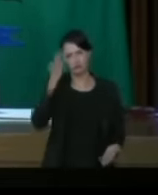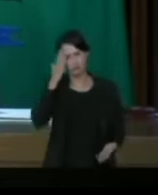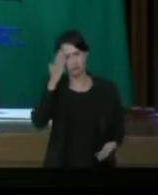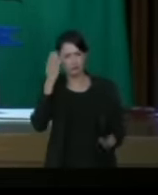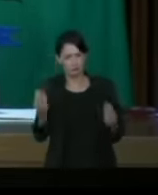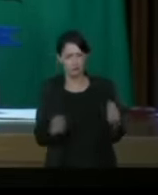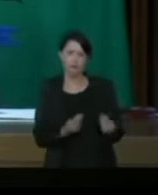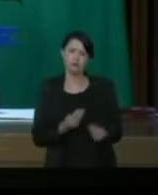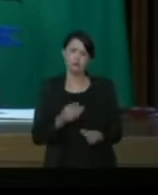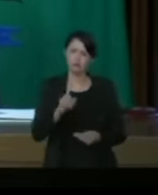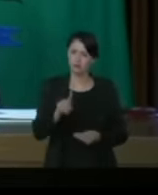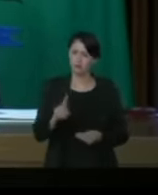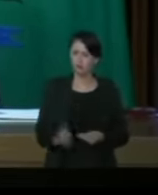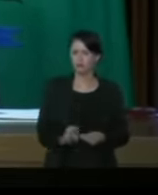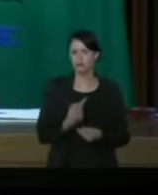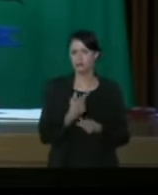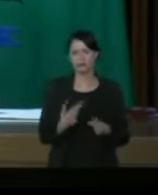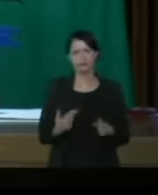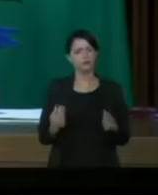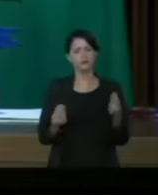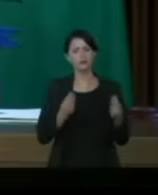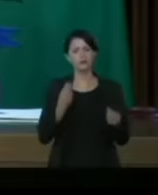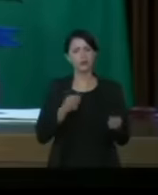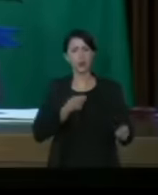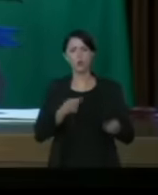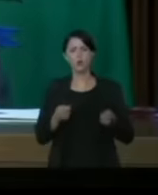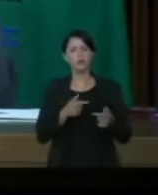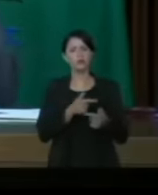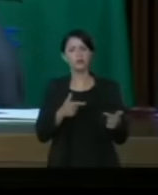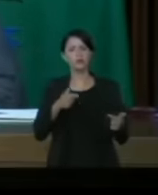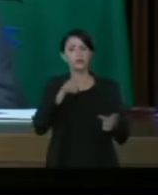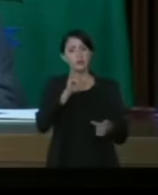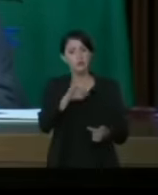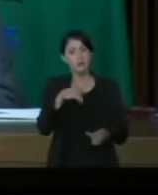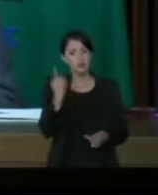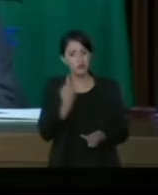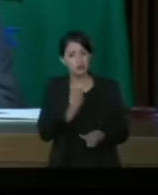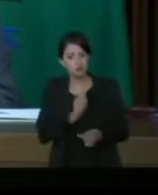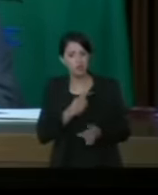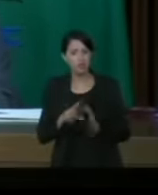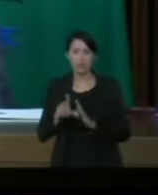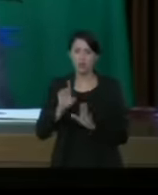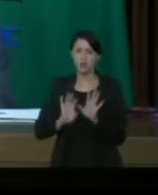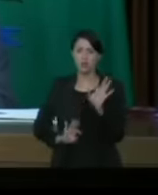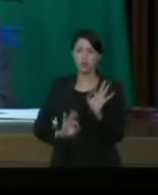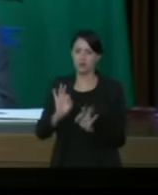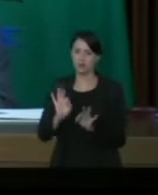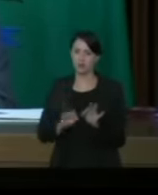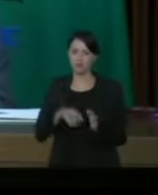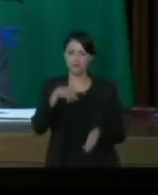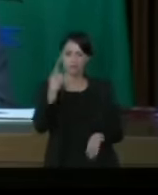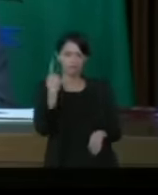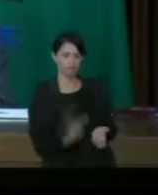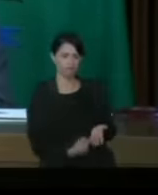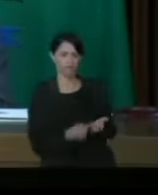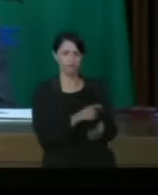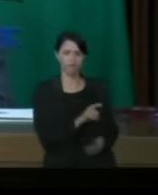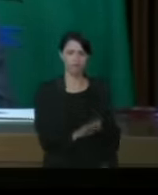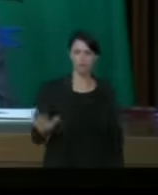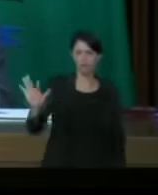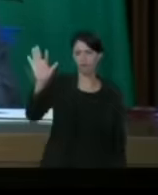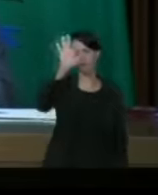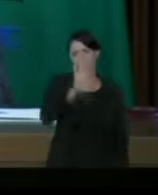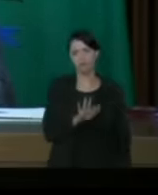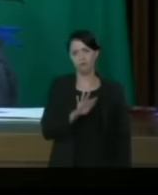essa é uma coisa que é é quase que incontrolável se a gente não montar um pacto federativo